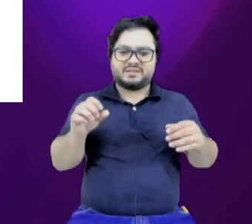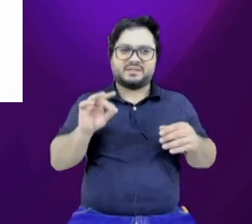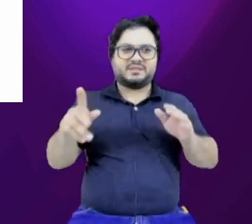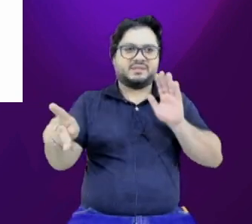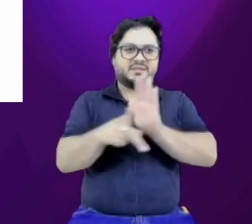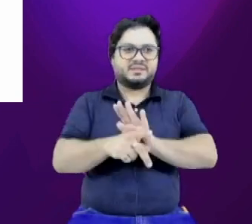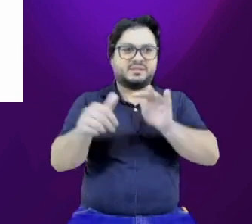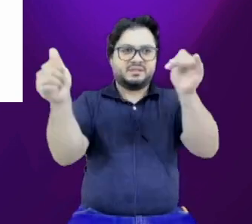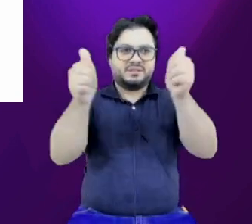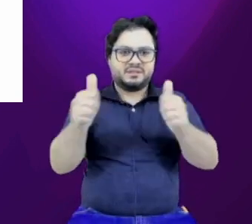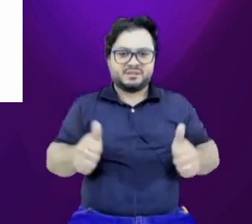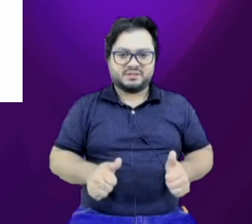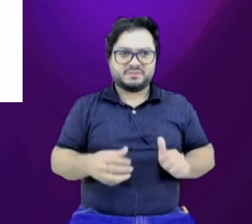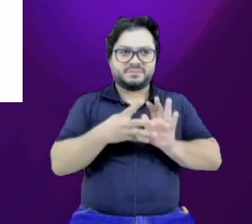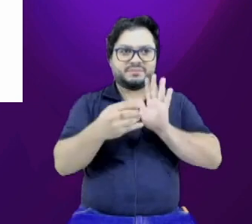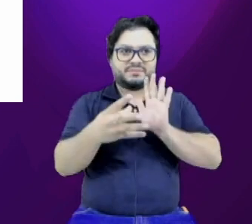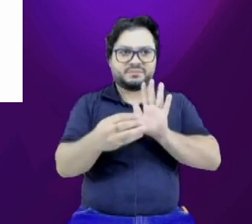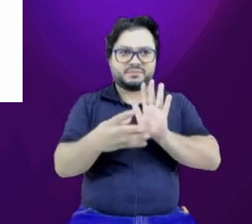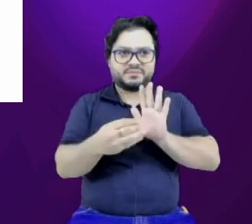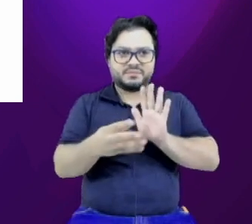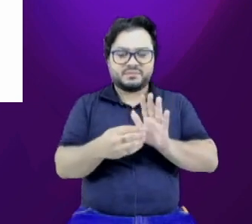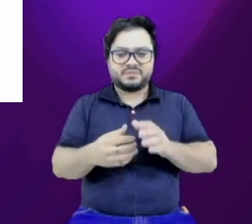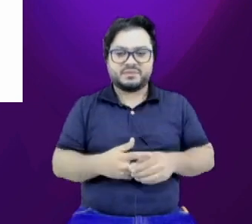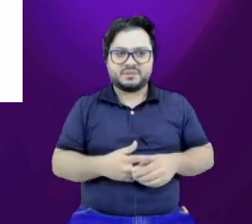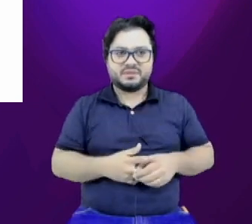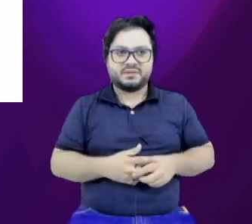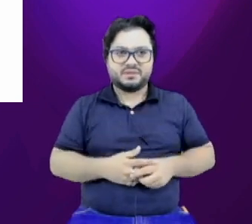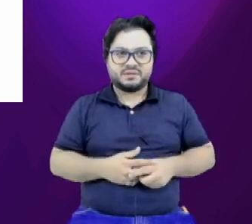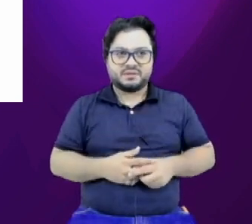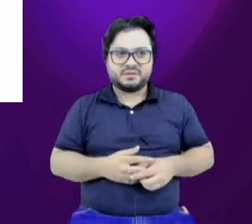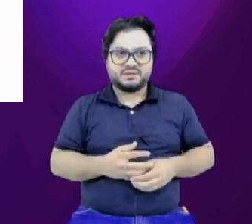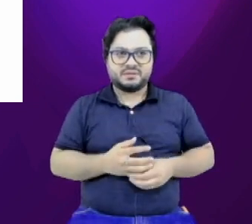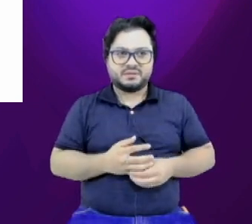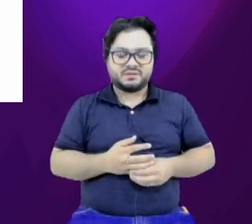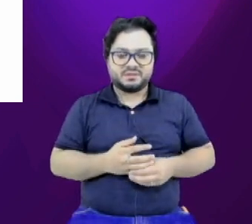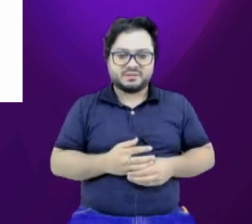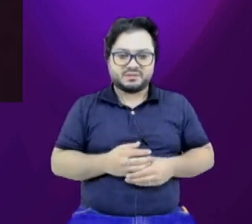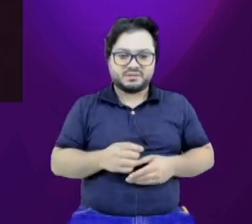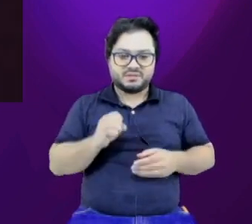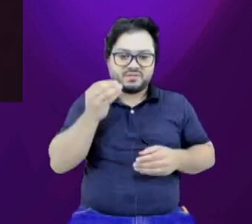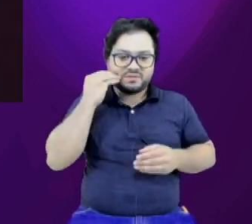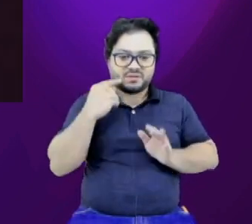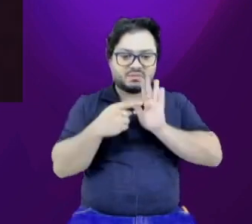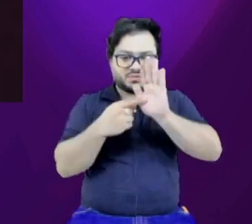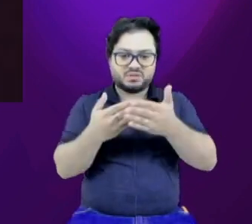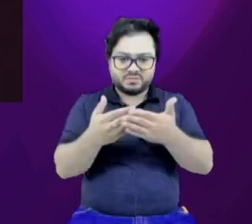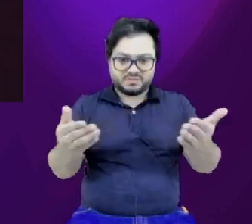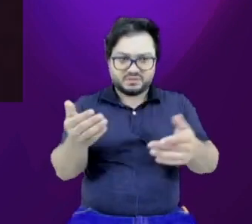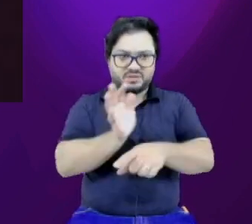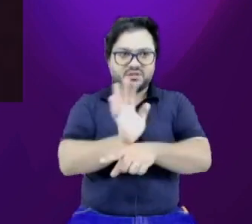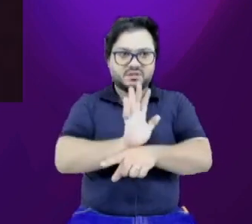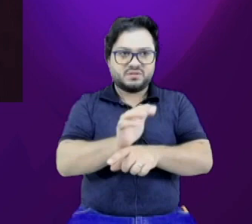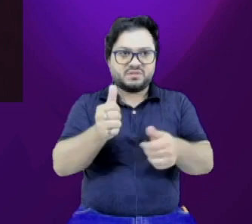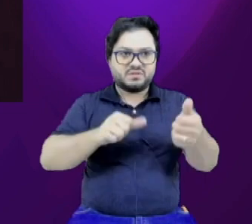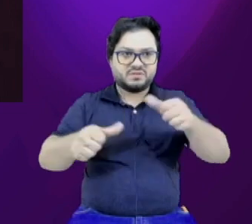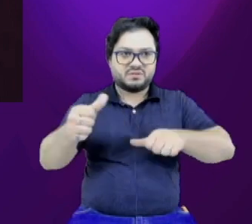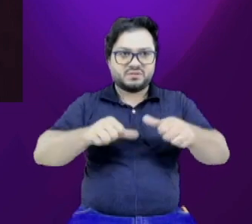que o radiologista já está vendo. Eu vou tentar mostrar para vocês um vídeo do nosso